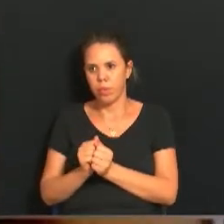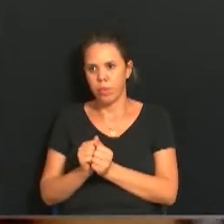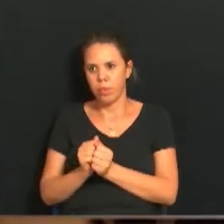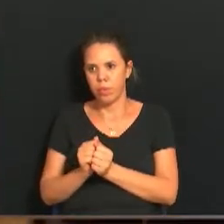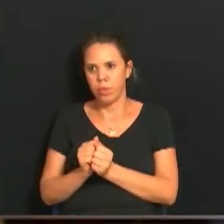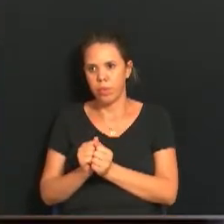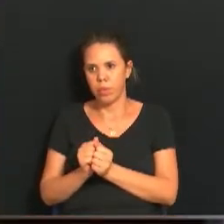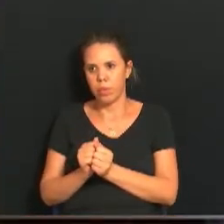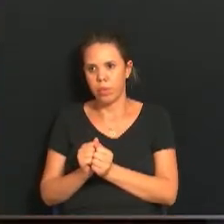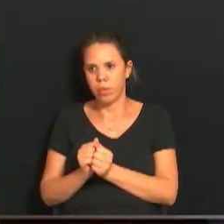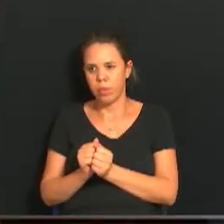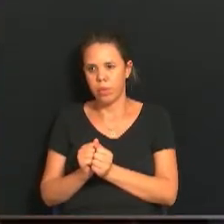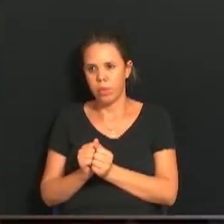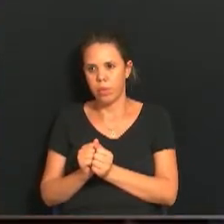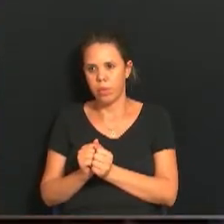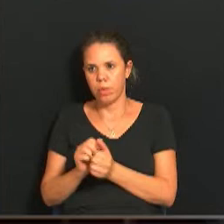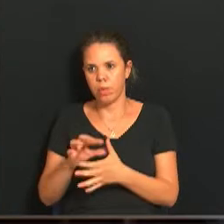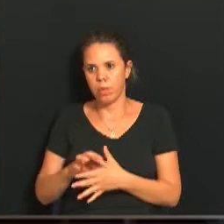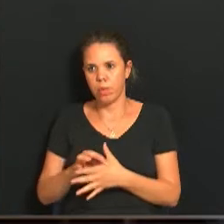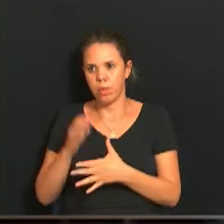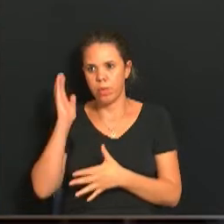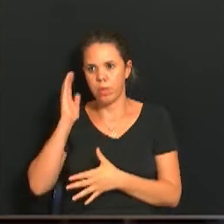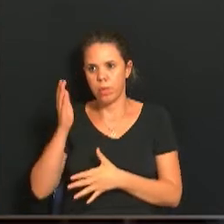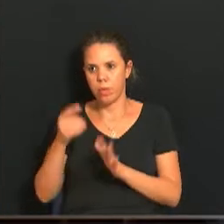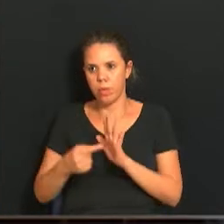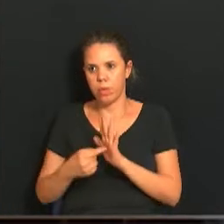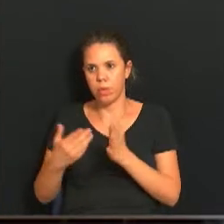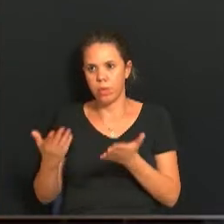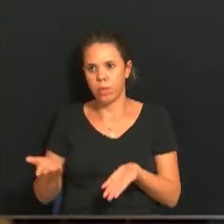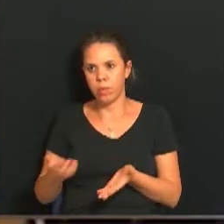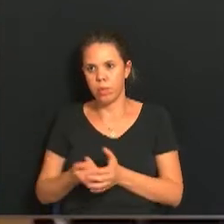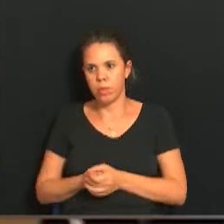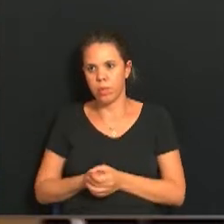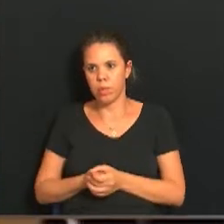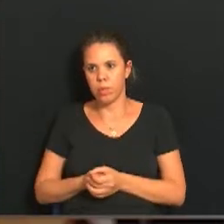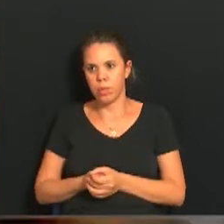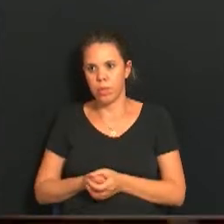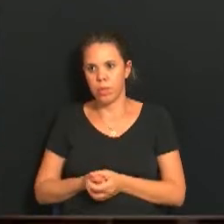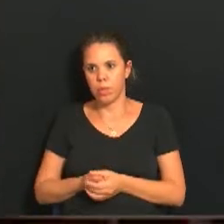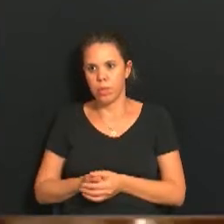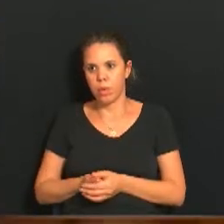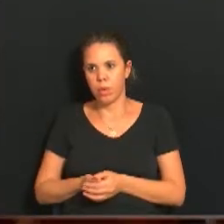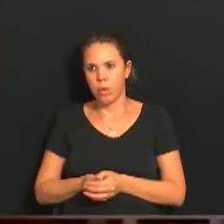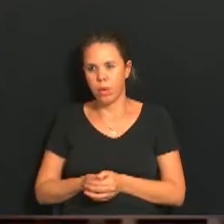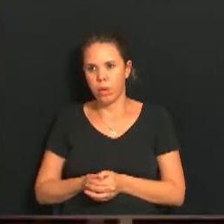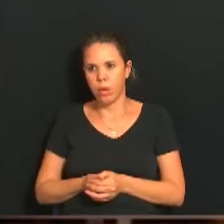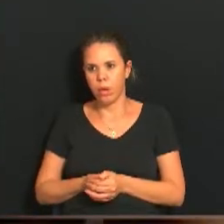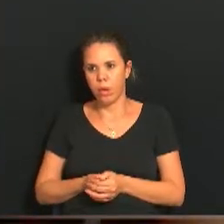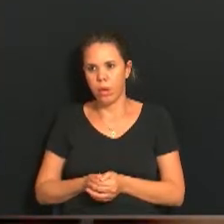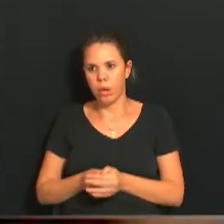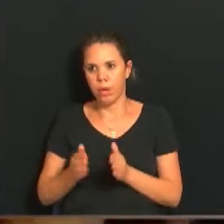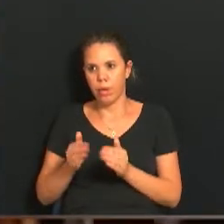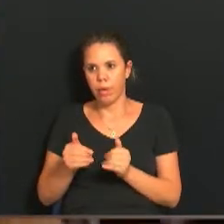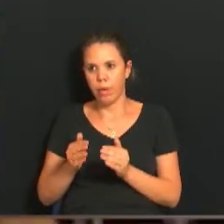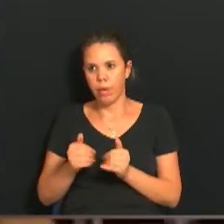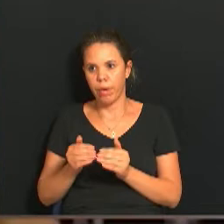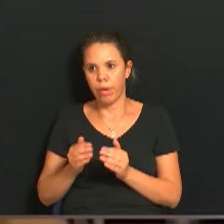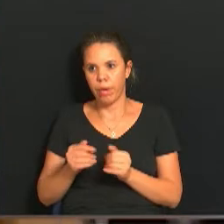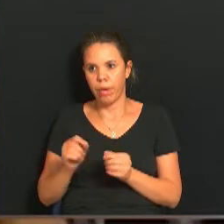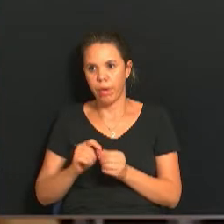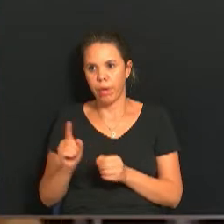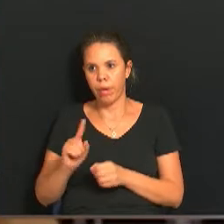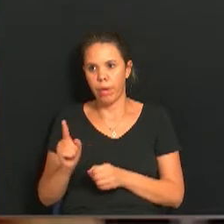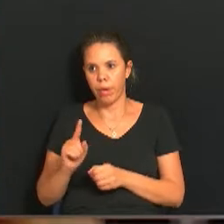liderado pelo Dr. Dário, nós apresentamos aqui uma petição para que isso não fosse feito